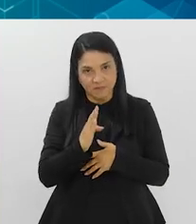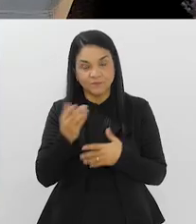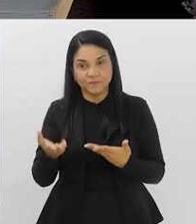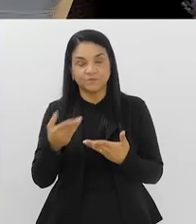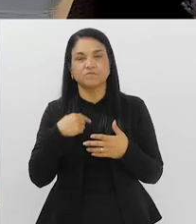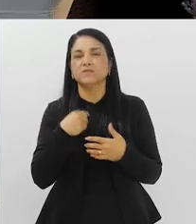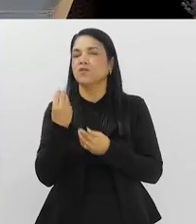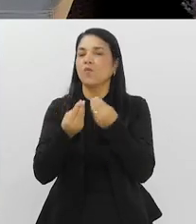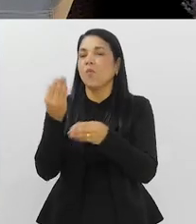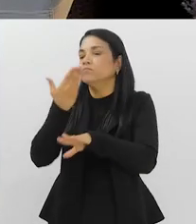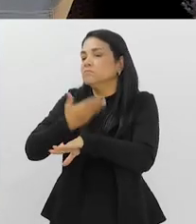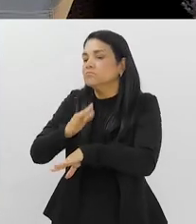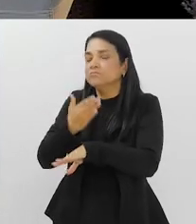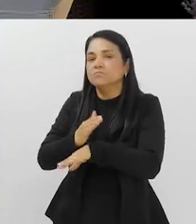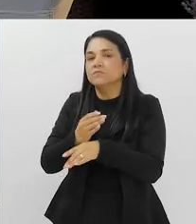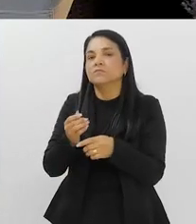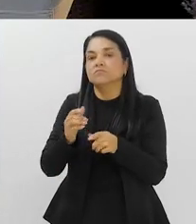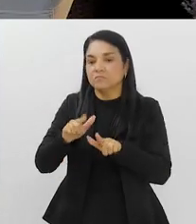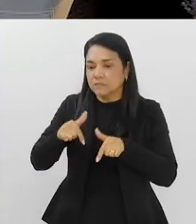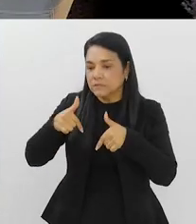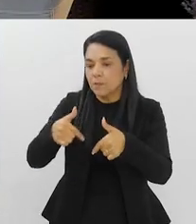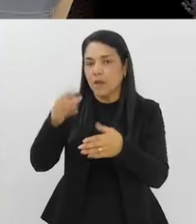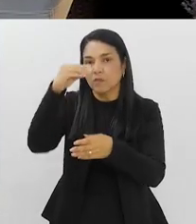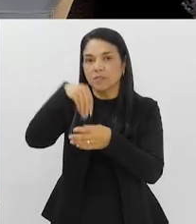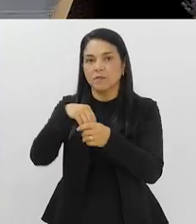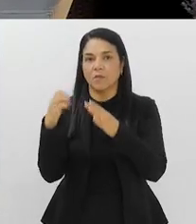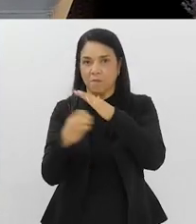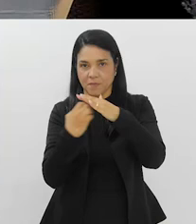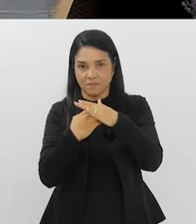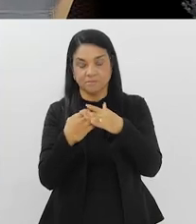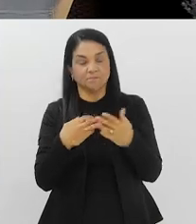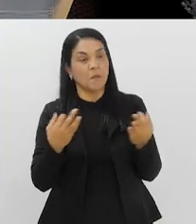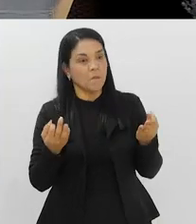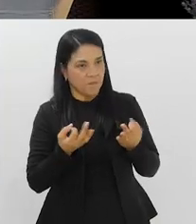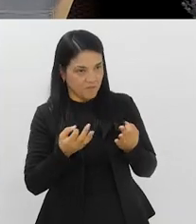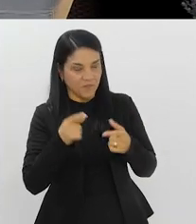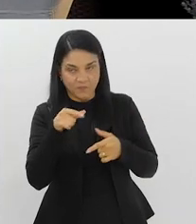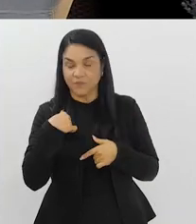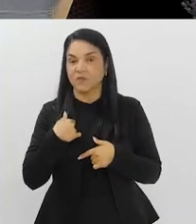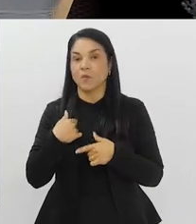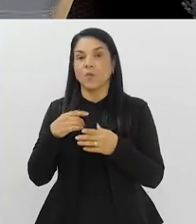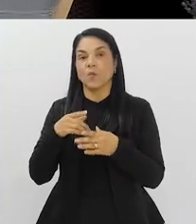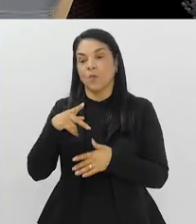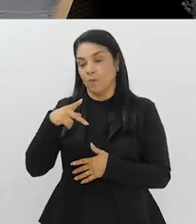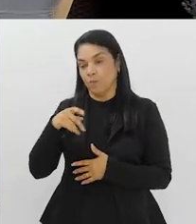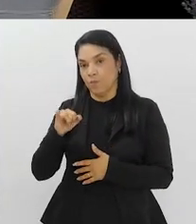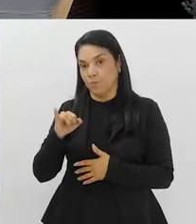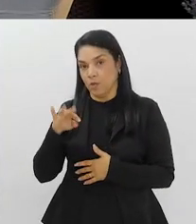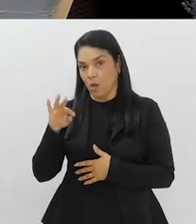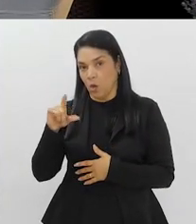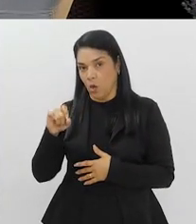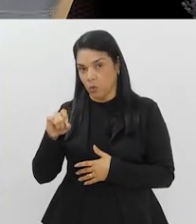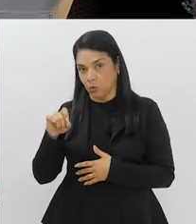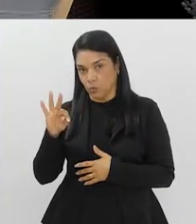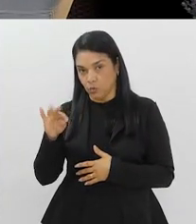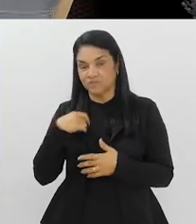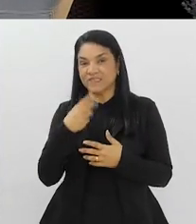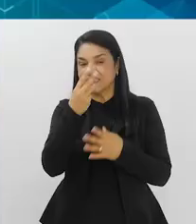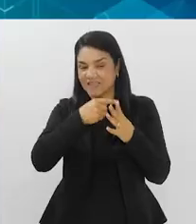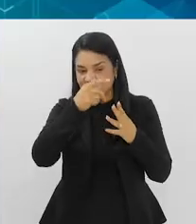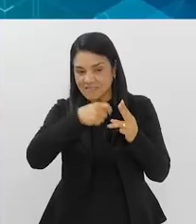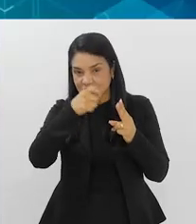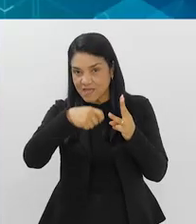Como é que funciona na prática o trabalho de vocês dentro da empresa? Perfeito. Então, o piloto passa por uma parte de